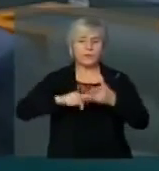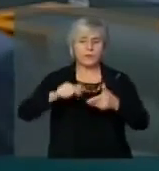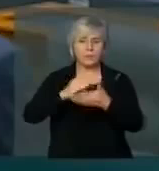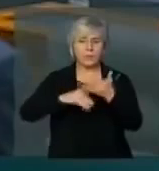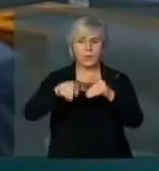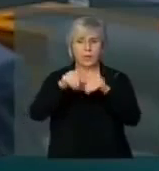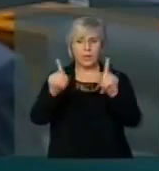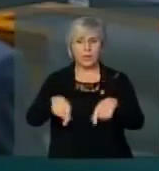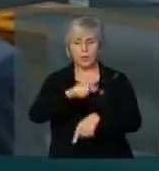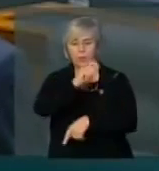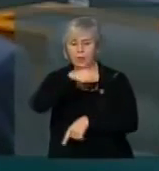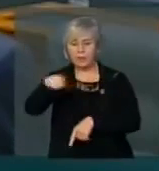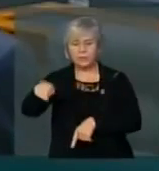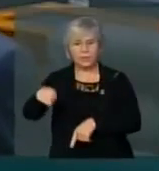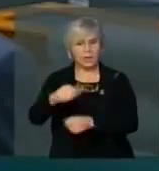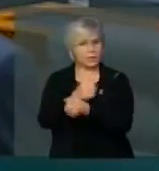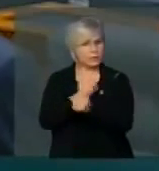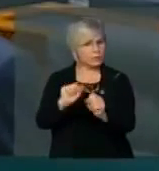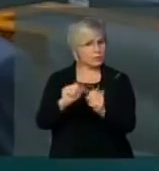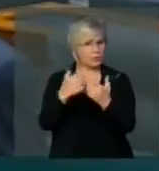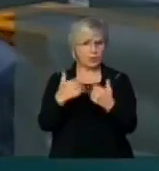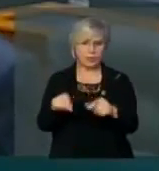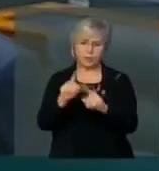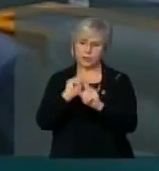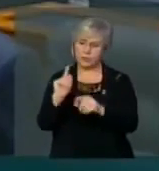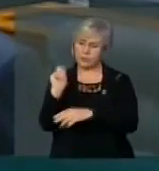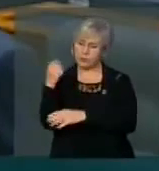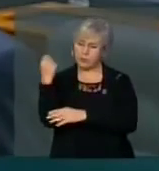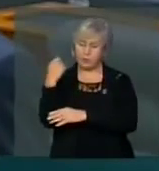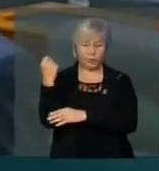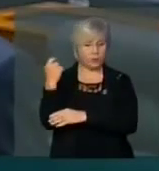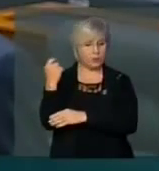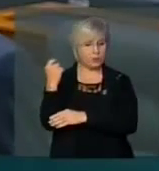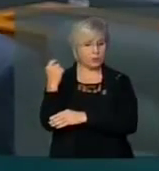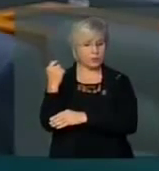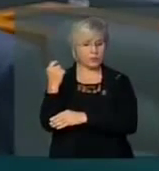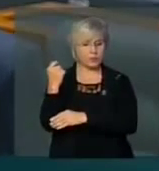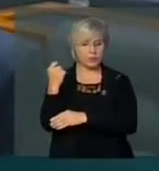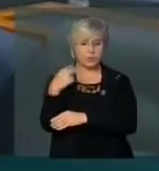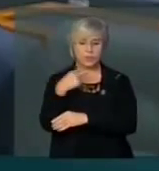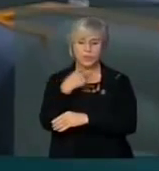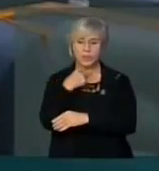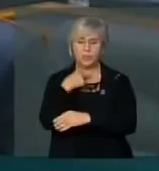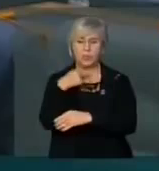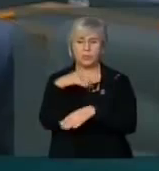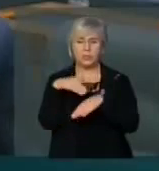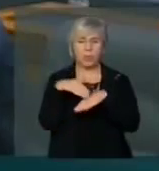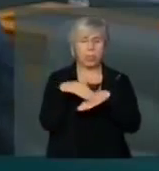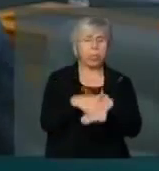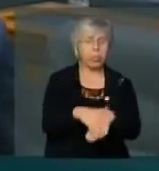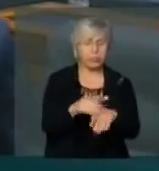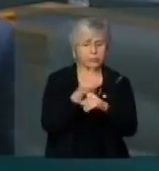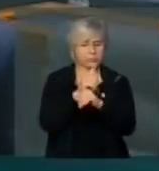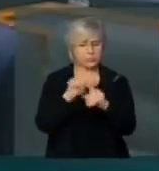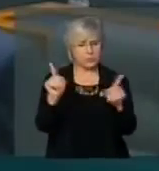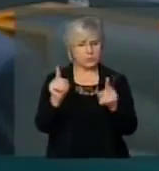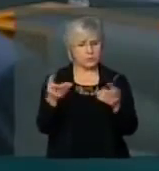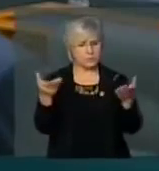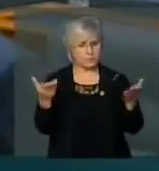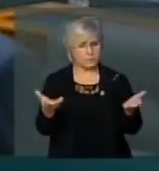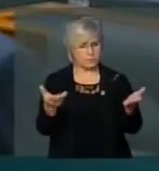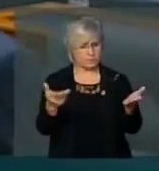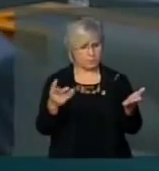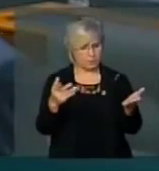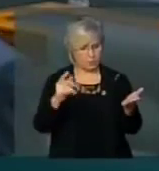parcelado. Isso não é aceitável. O Rio Grande, volto a repetir, não pode se pôr de joelho. Isso para nós, presidente, é